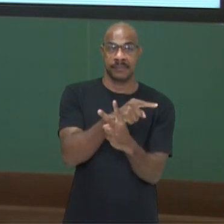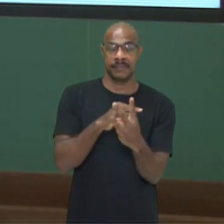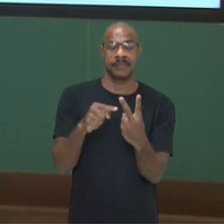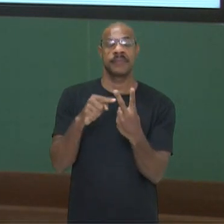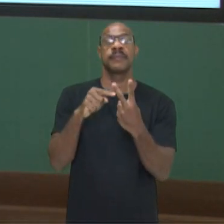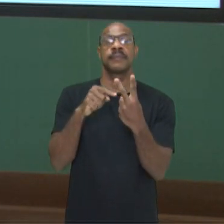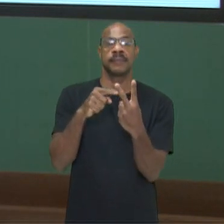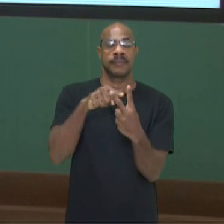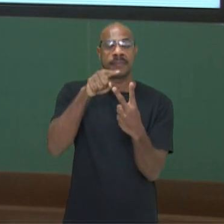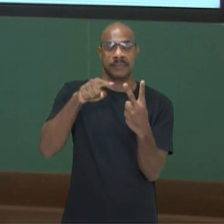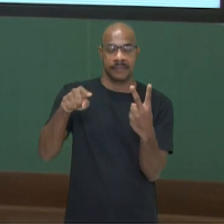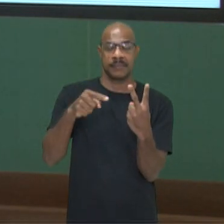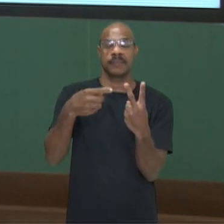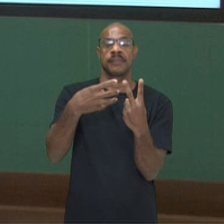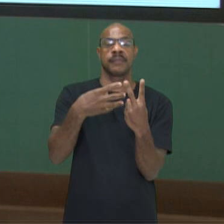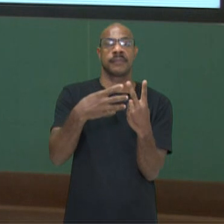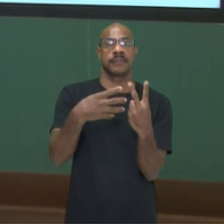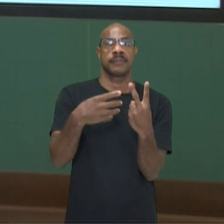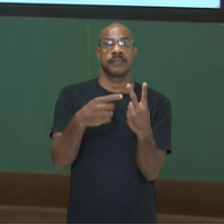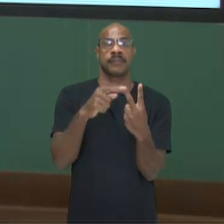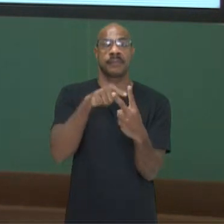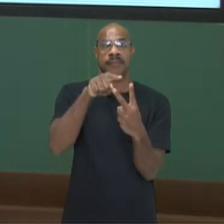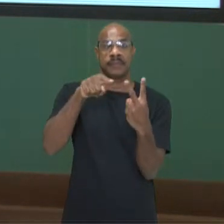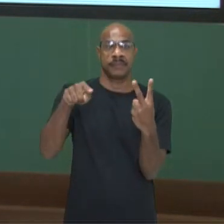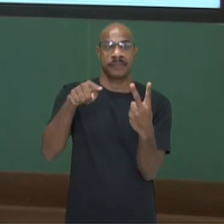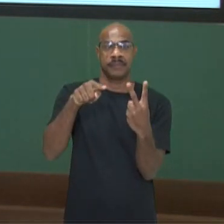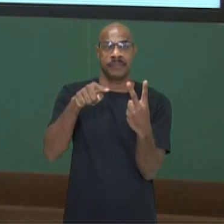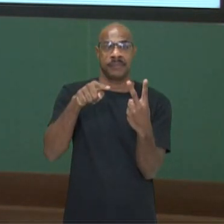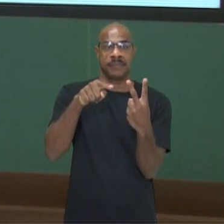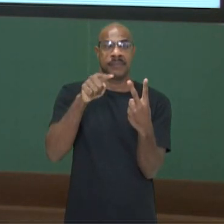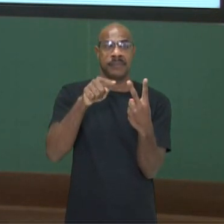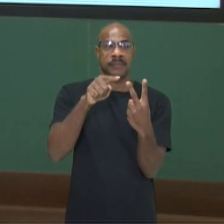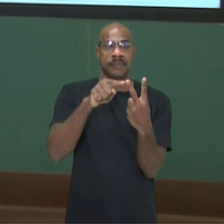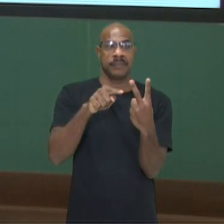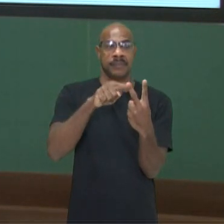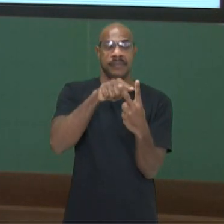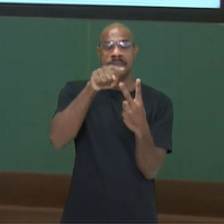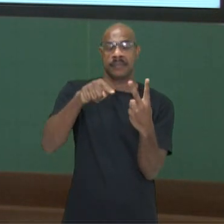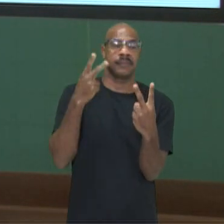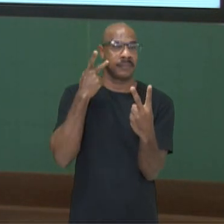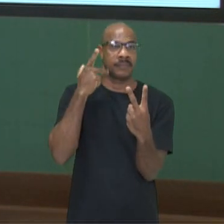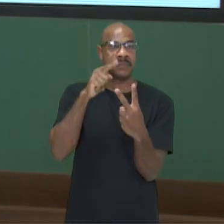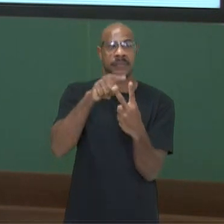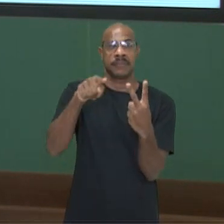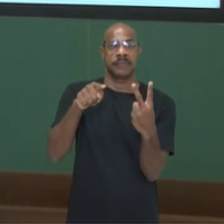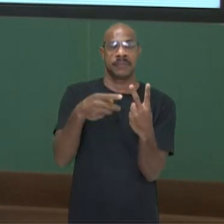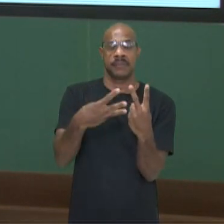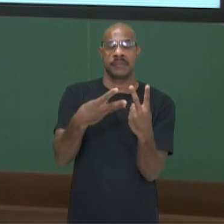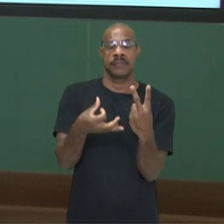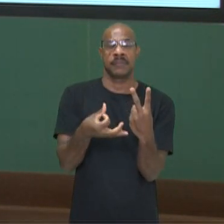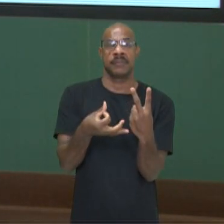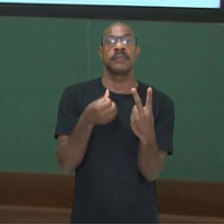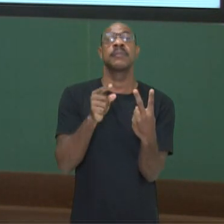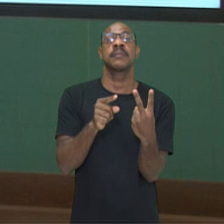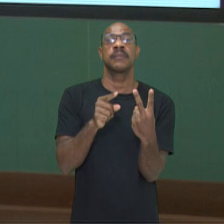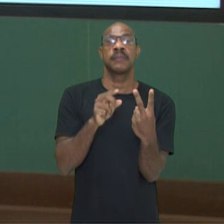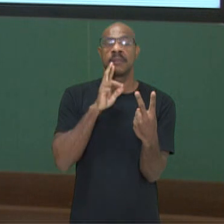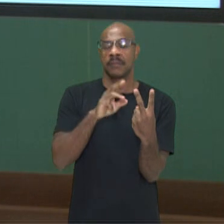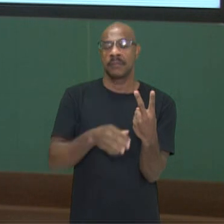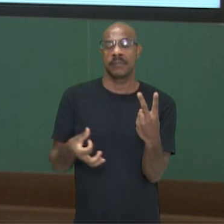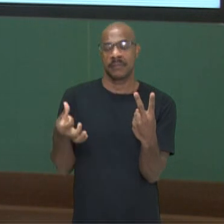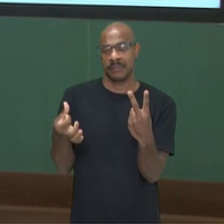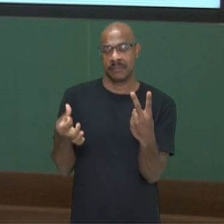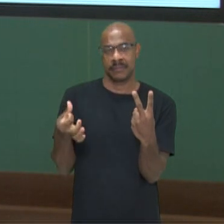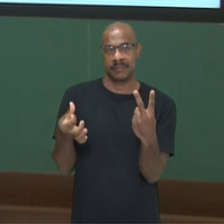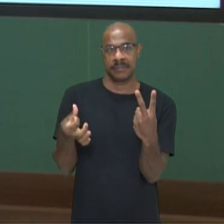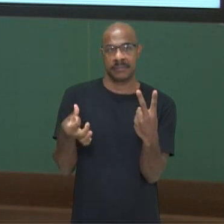menos raiz quadrada de 36. Então, eu vou fazer a raiz normal. Raiz de 36 é 6.